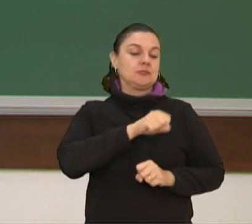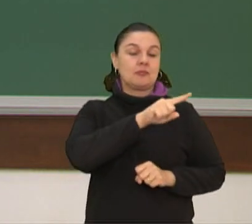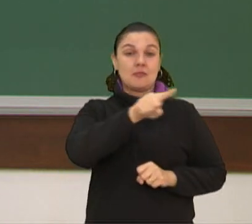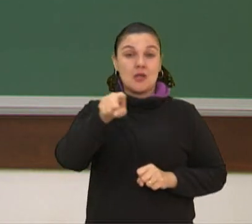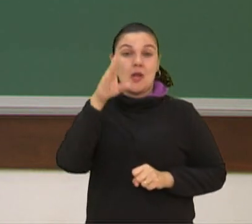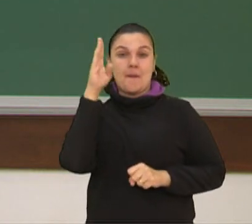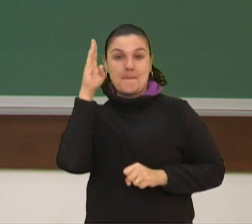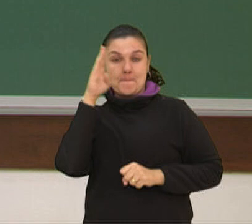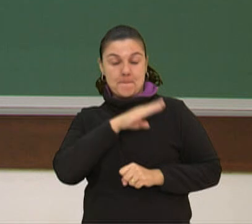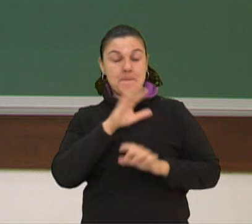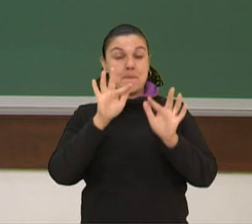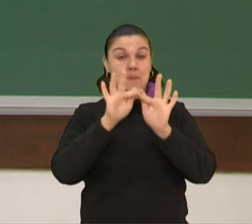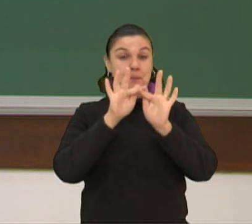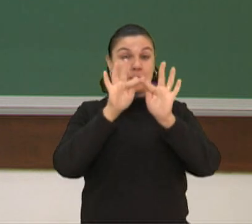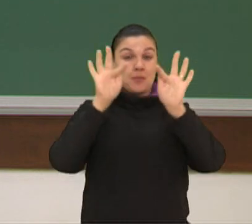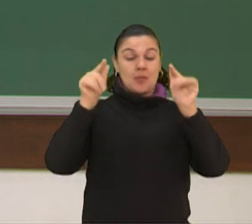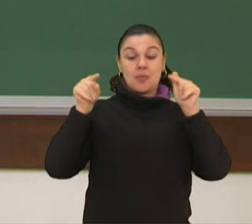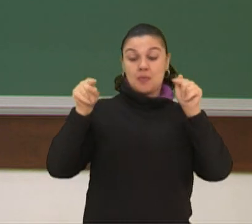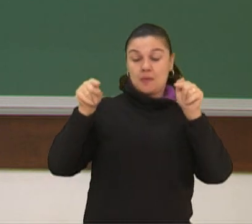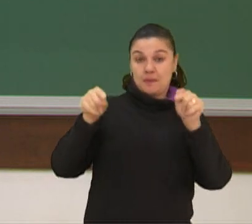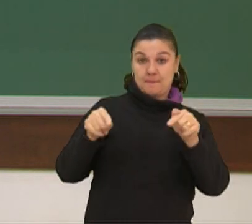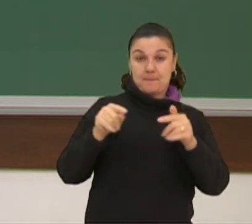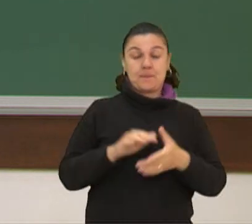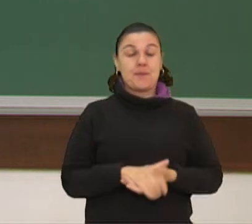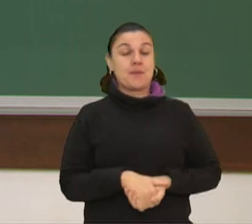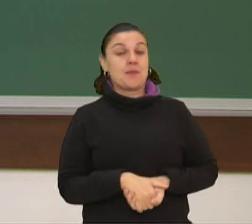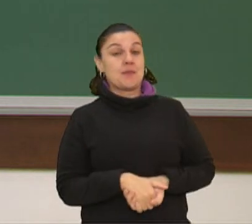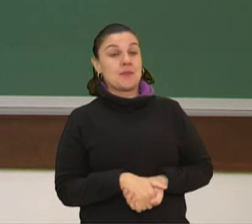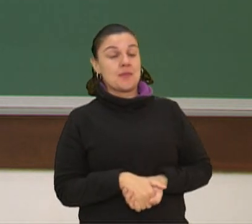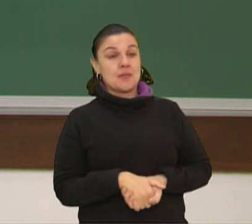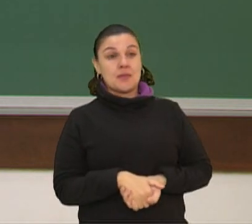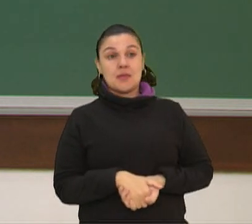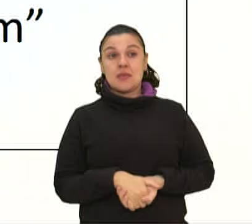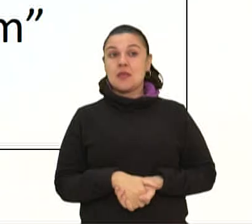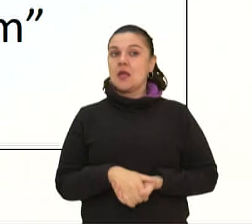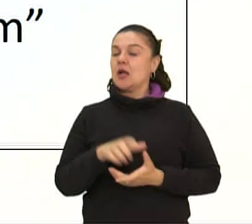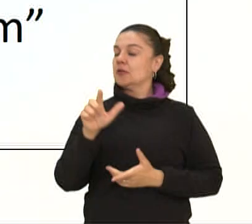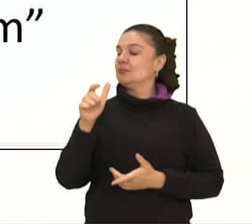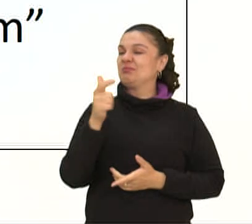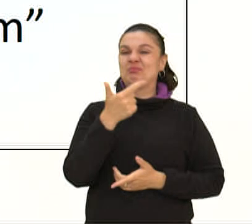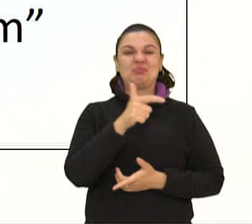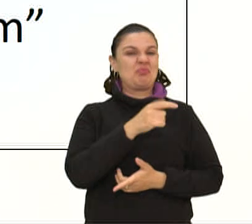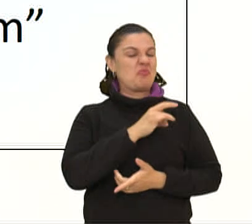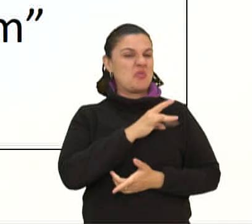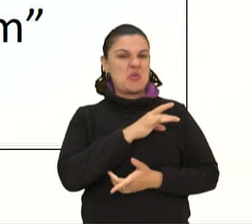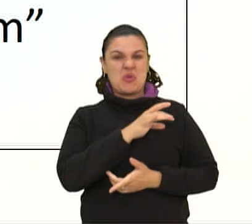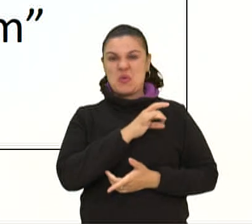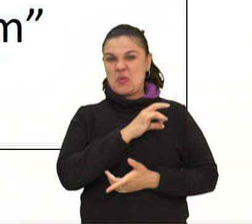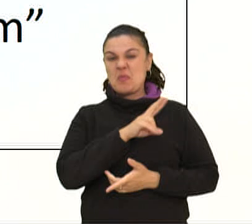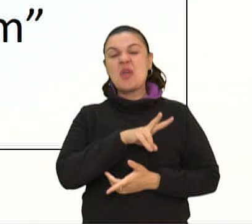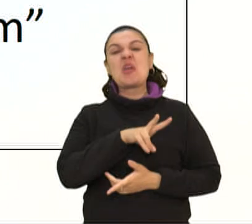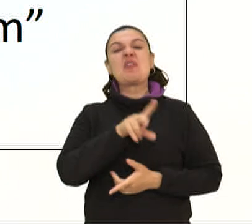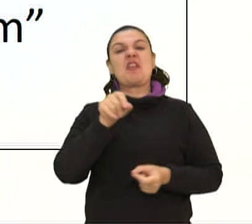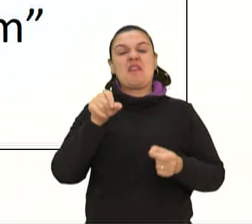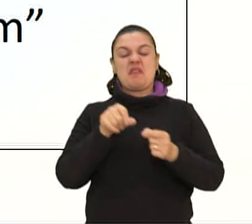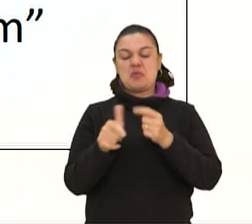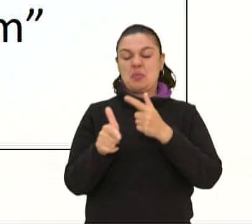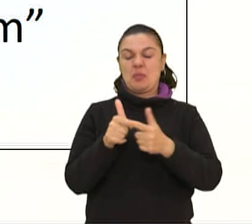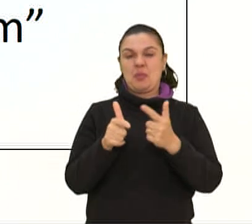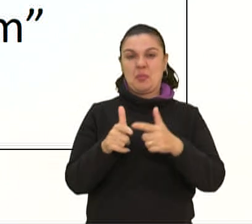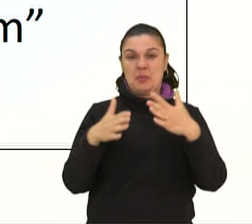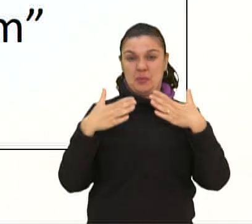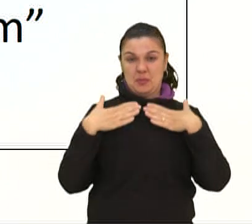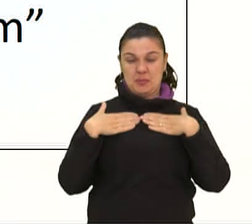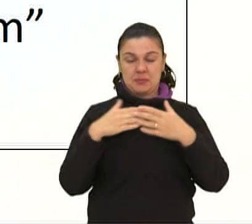outro. Não. Marco Aurélio tem claro, saiu de casa, você sempre vai encontrar pessoas que